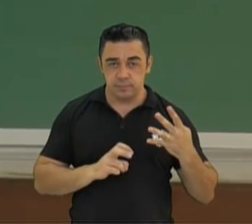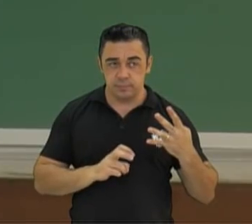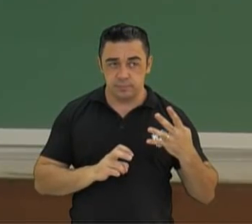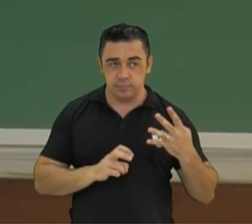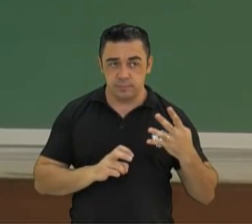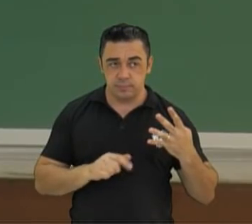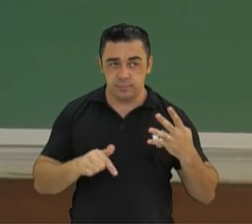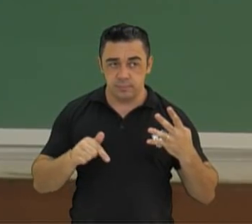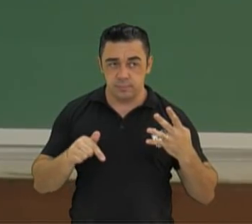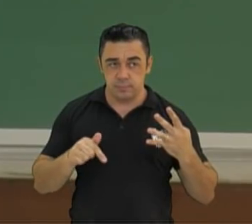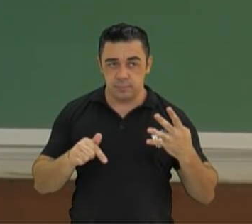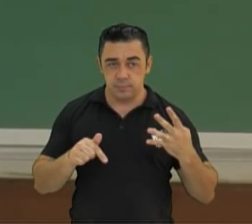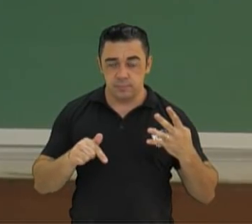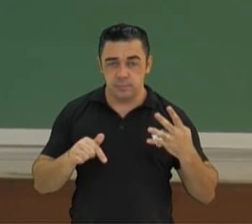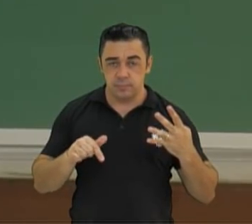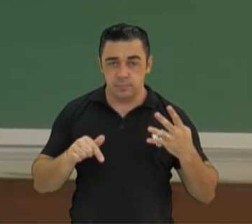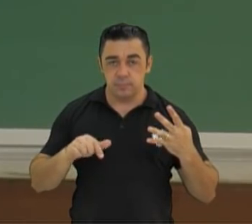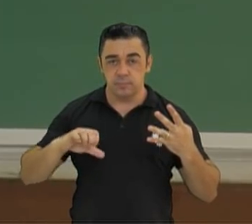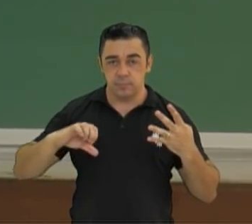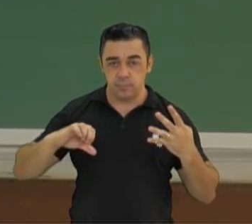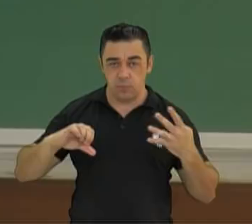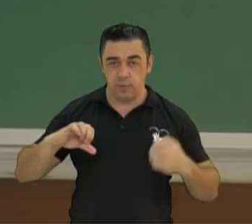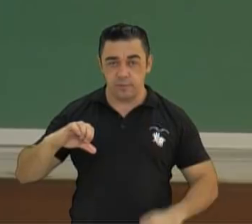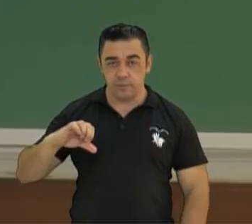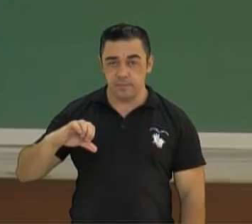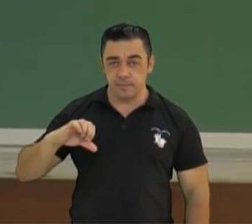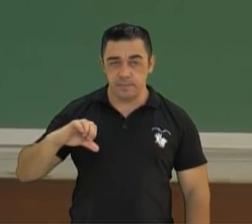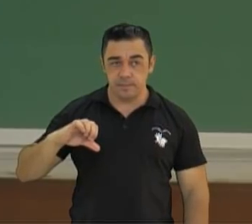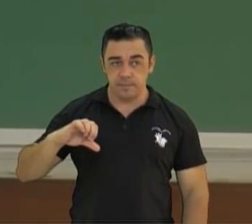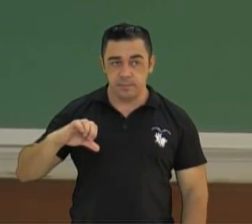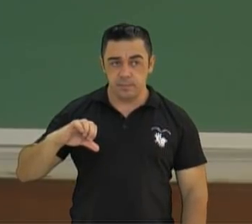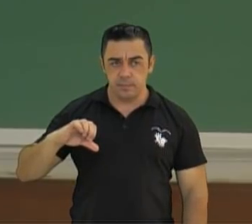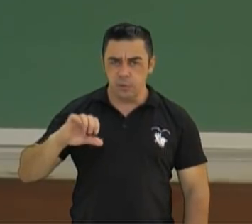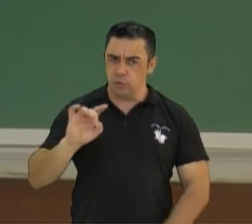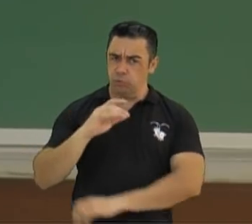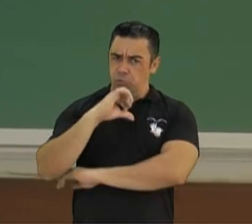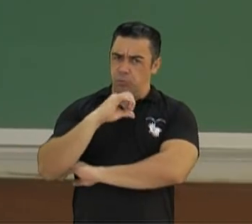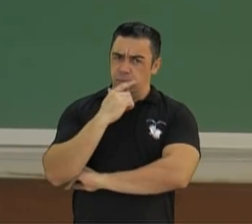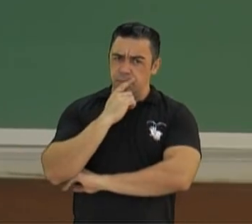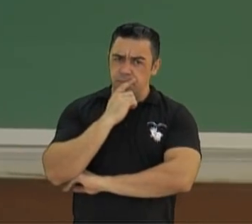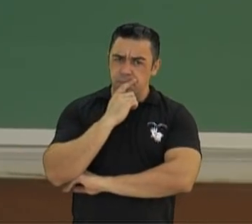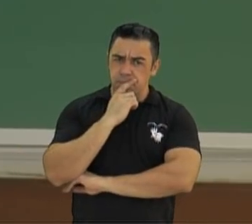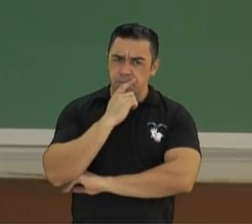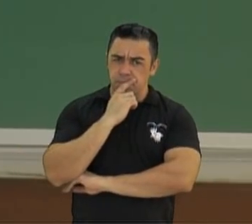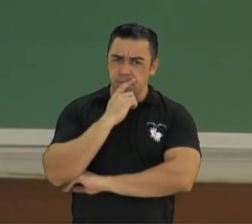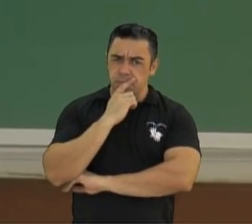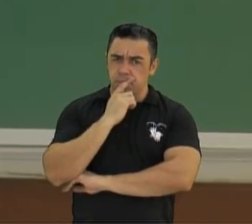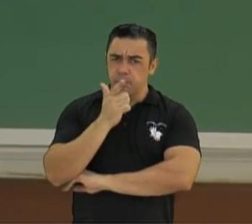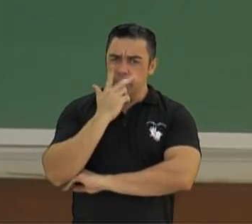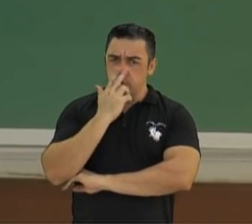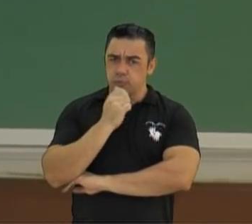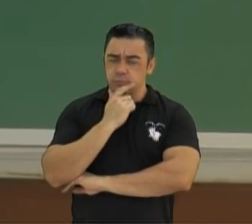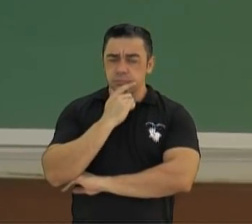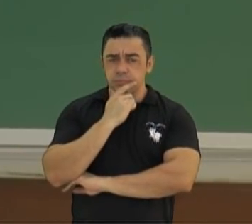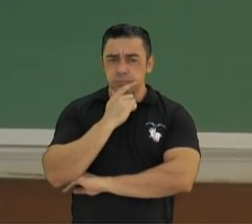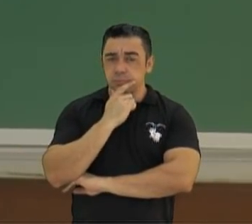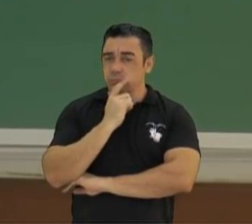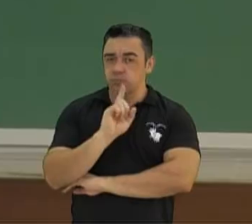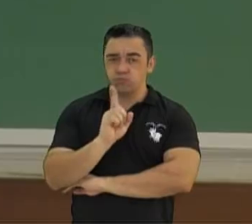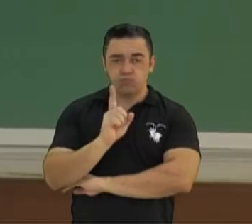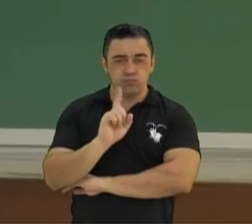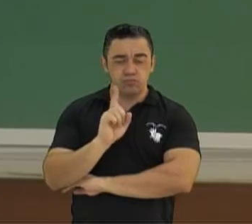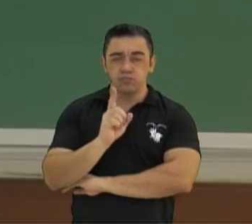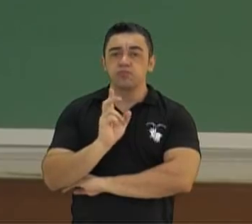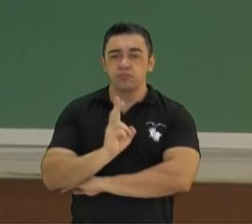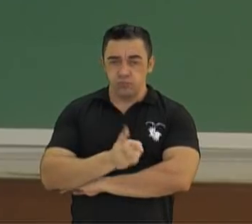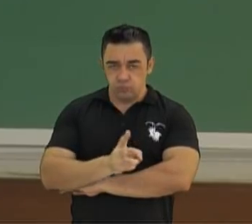6, 7, 8, 9. Só tem 9? O que vocês acham?